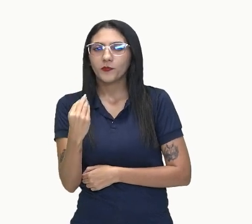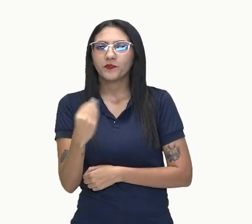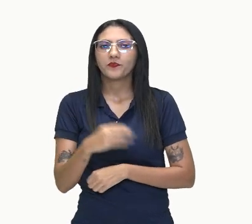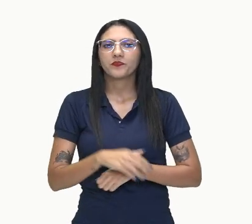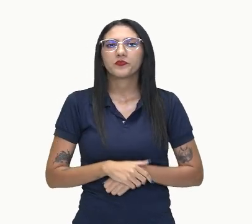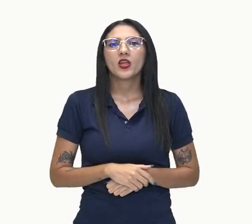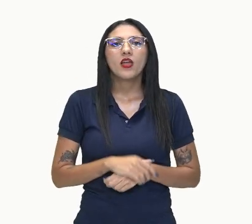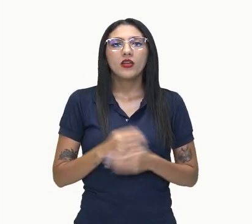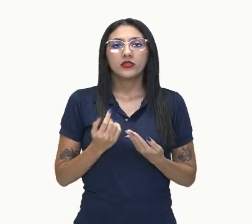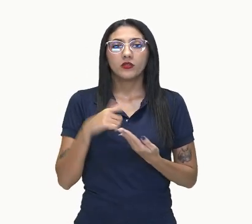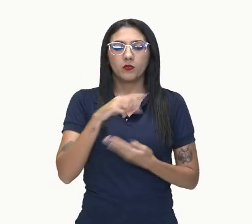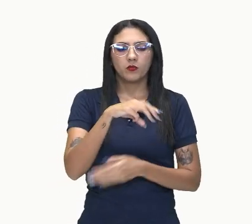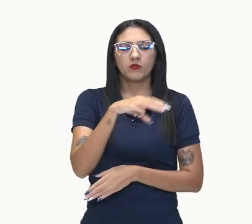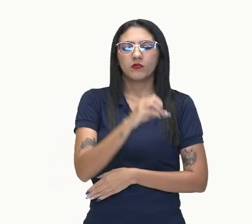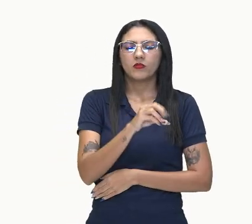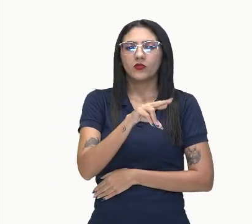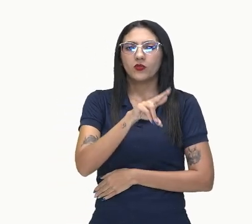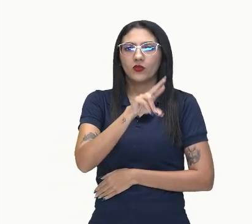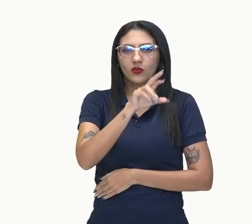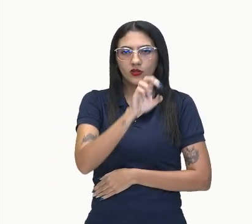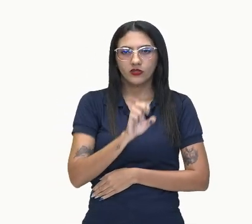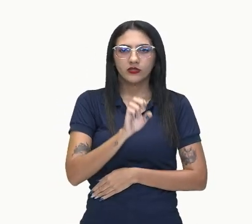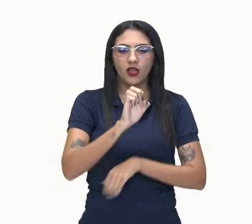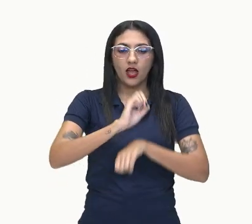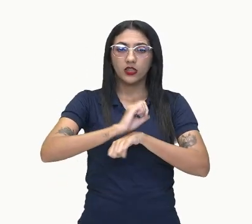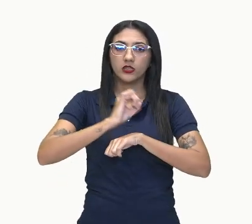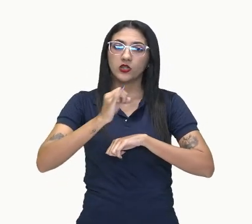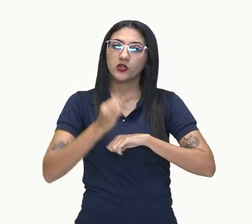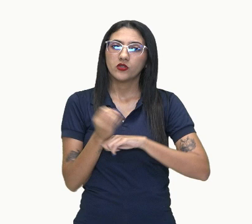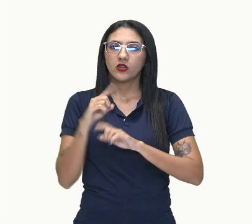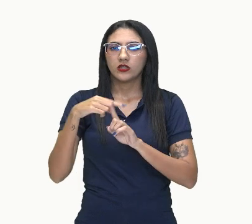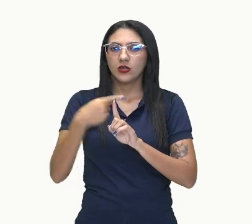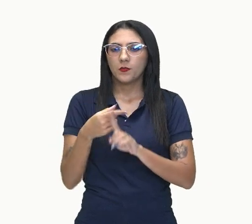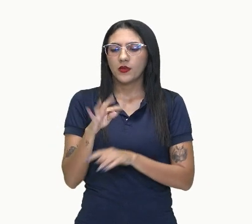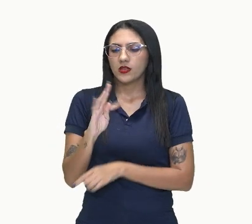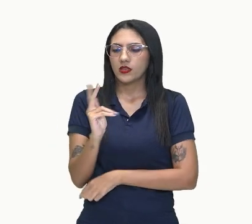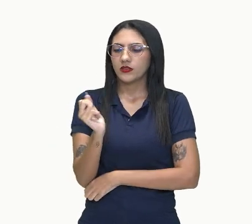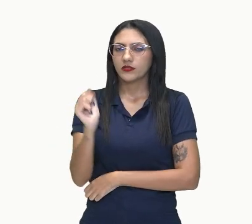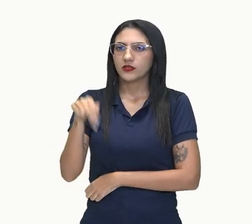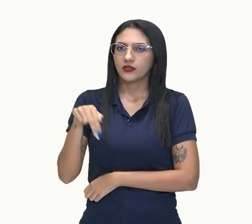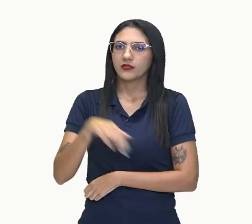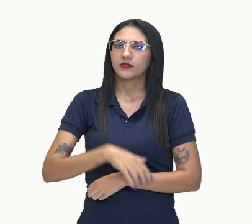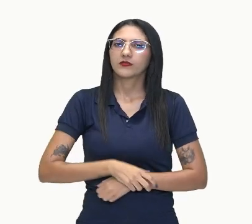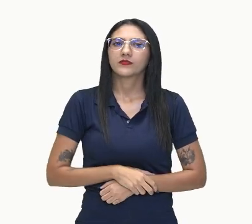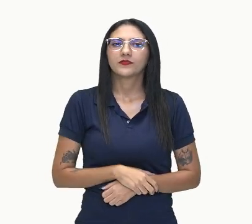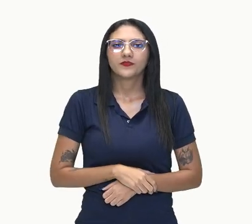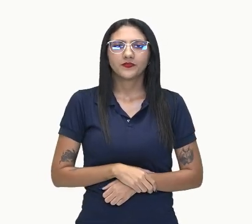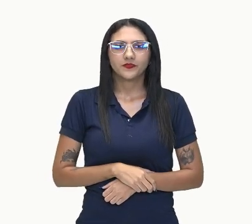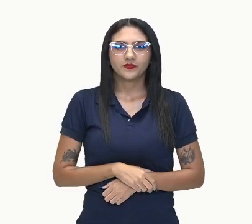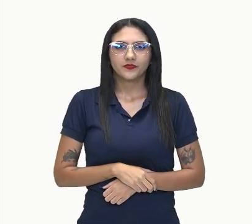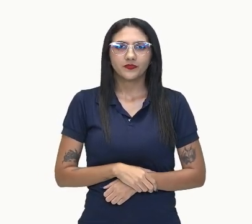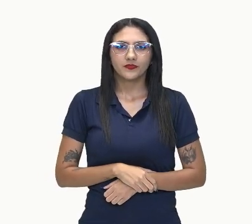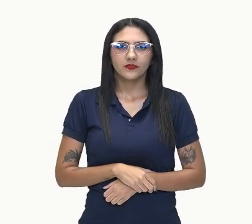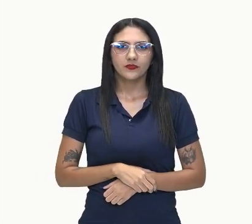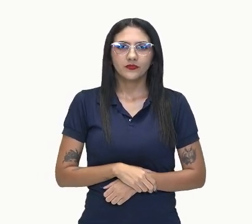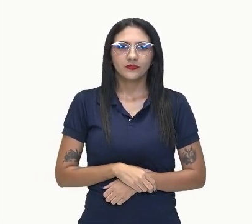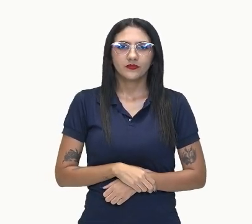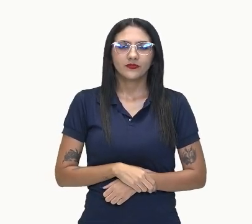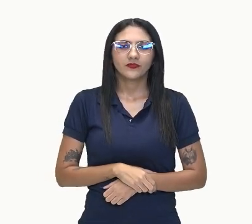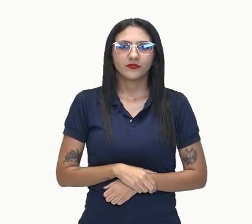more, adjetivo e o than. Próximo exemplo. Nós temos aqui